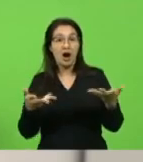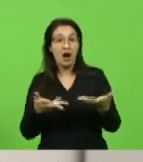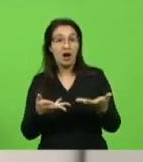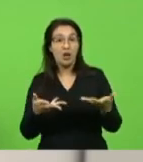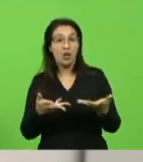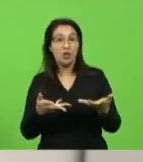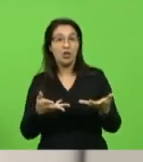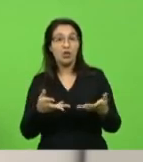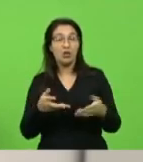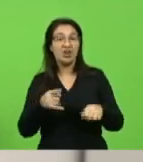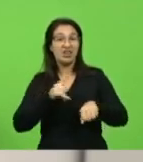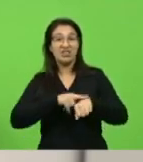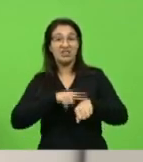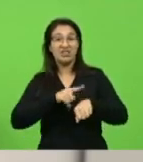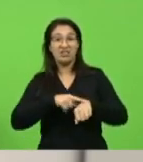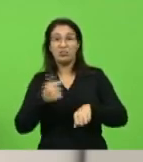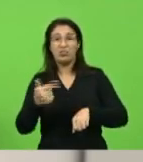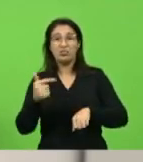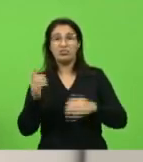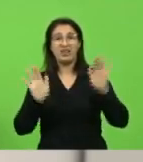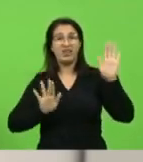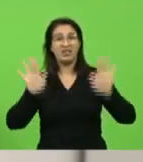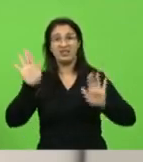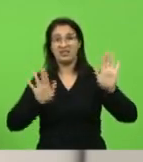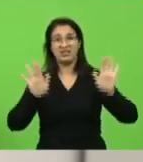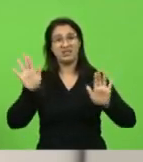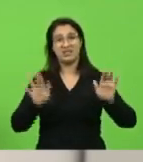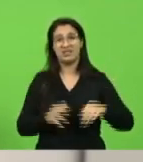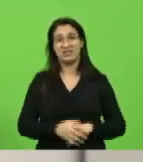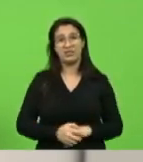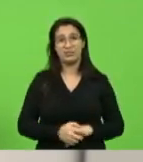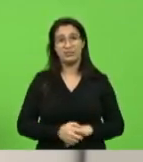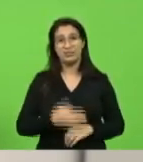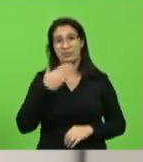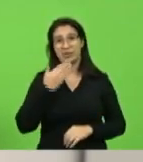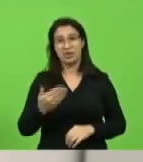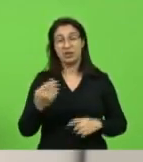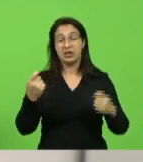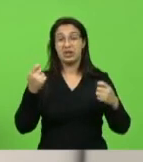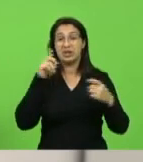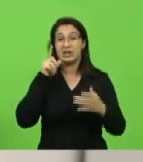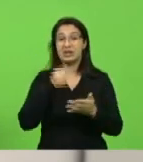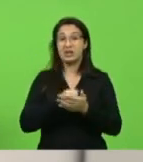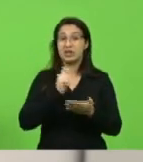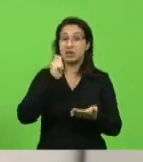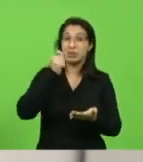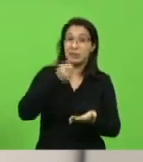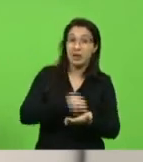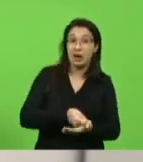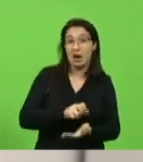tem tempo nem para fazer licitação. Aí você decide por pagar aquilo ou não.